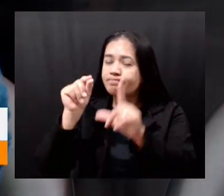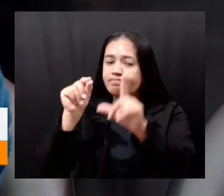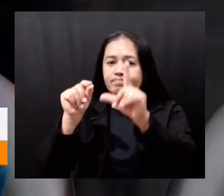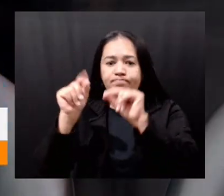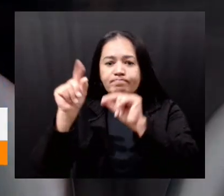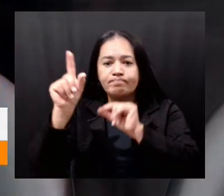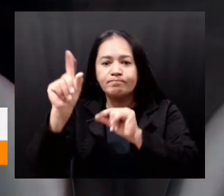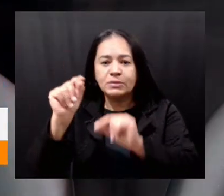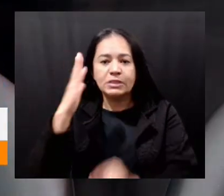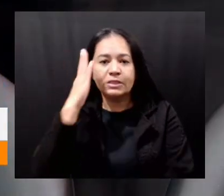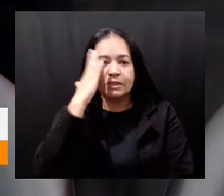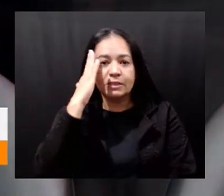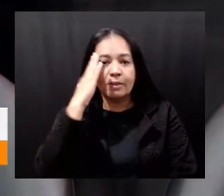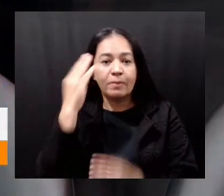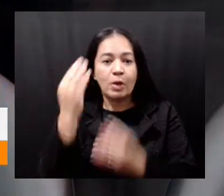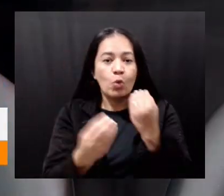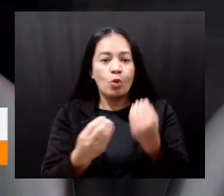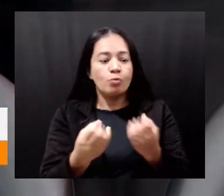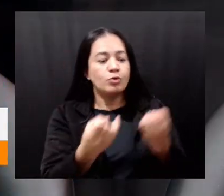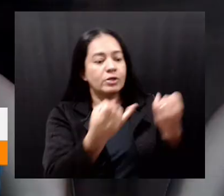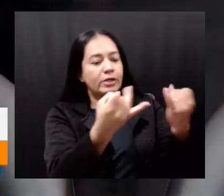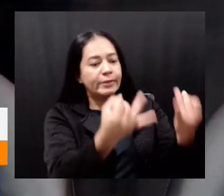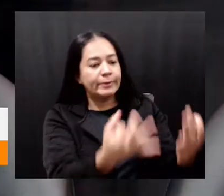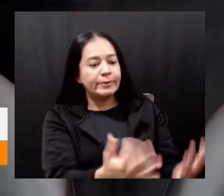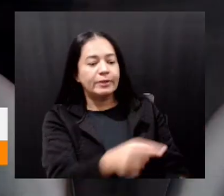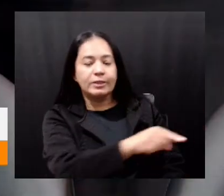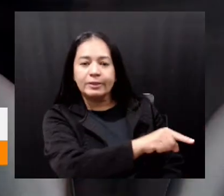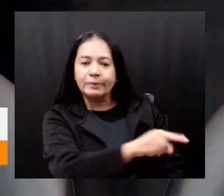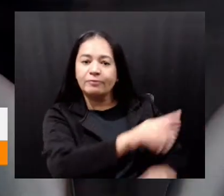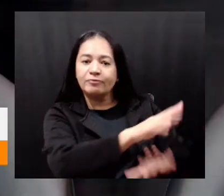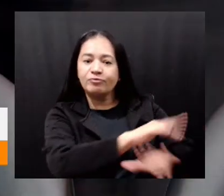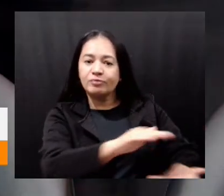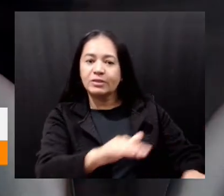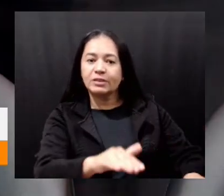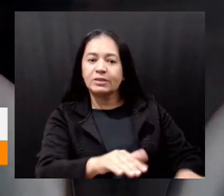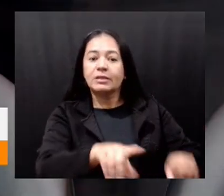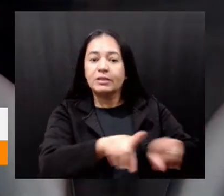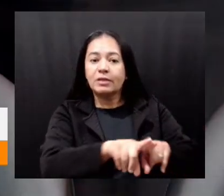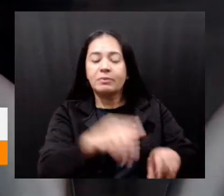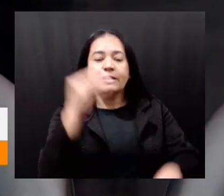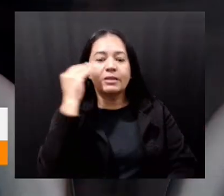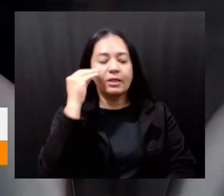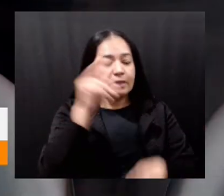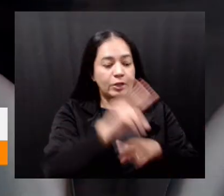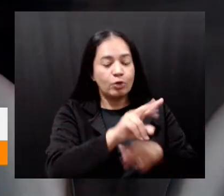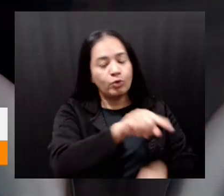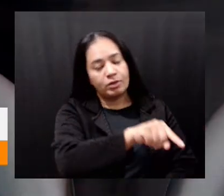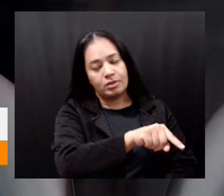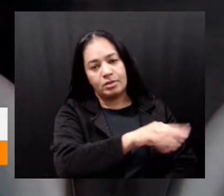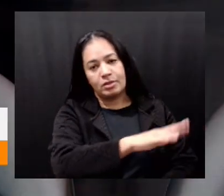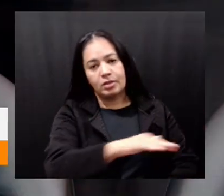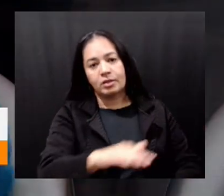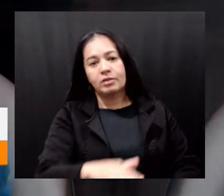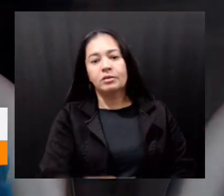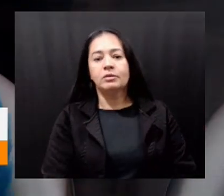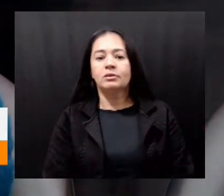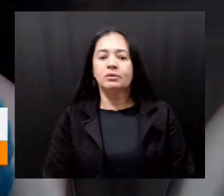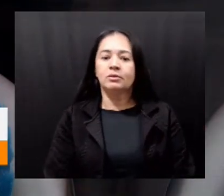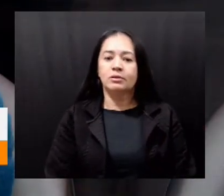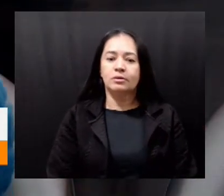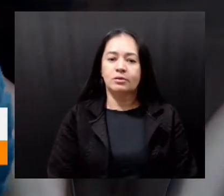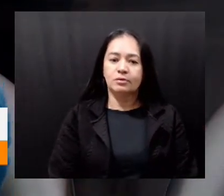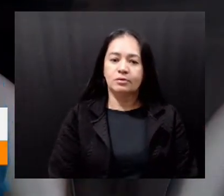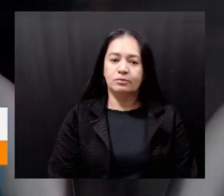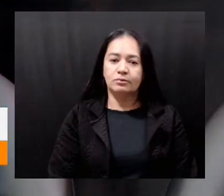ele vai falar isso para a criança, filtrando também, tentando proteger ela de alguma coisa. Então, mas que seja